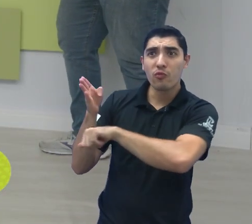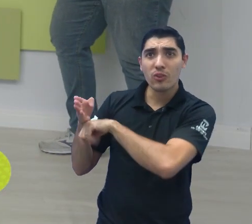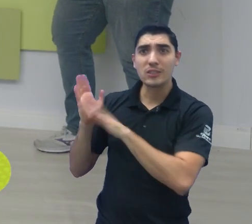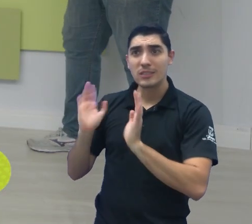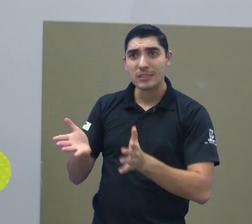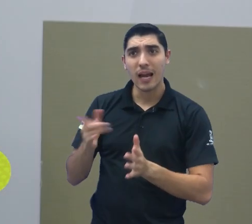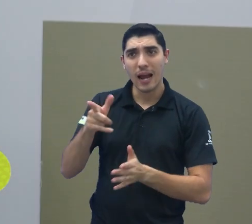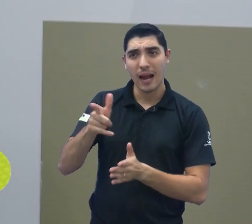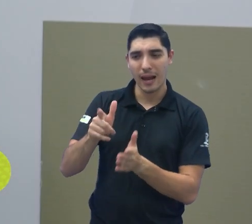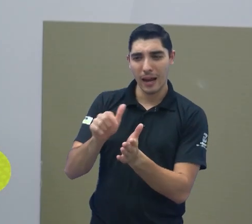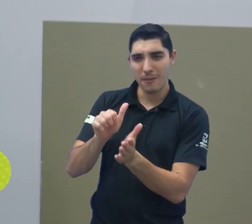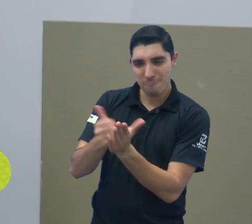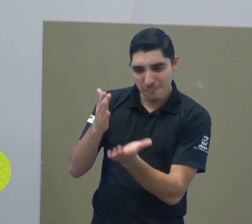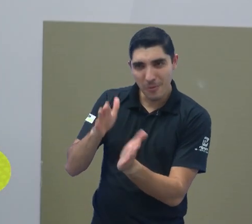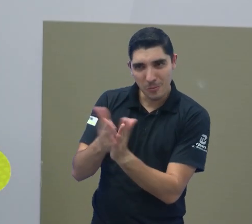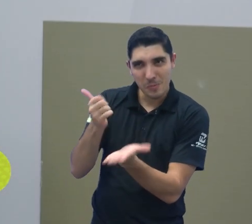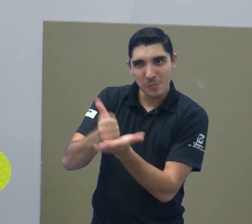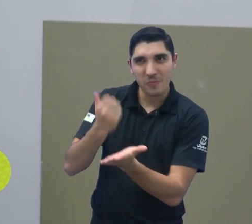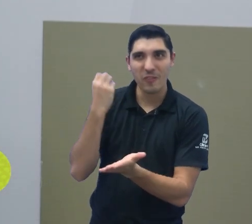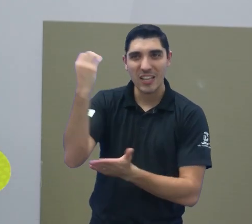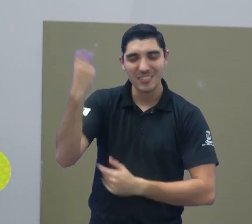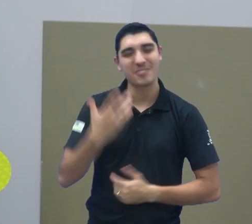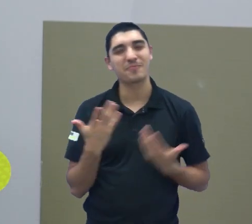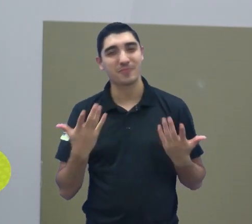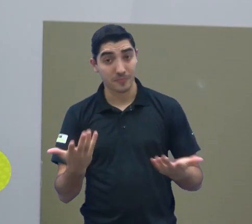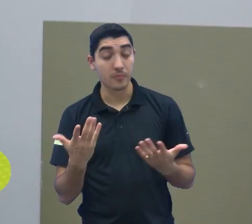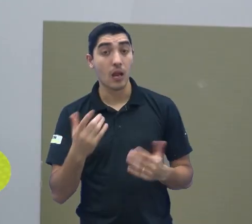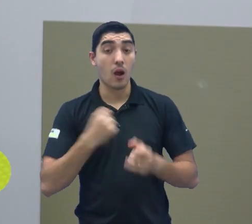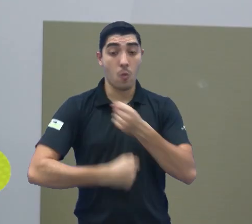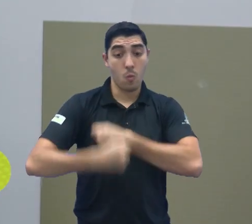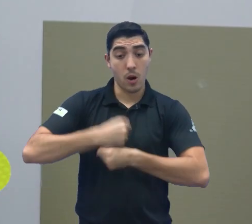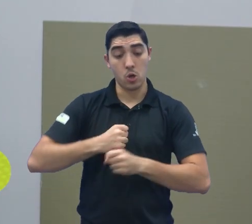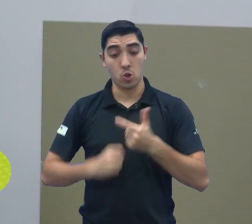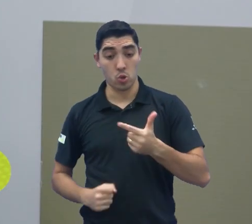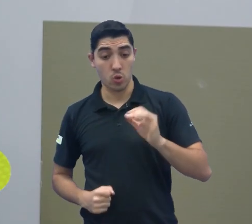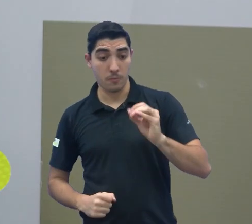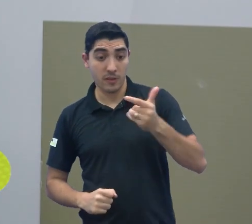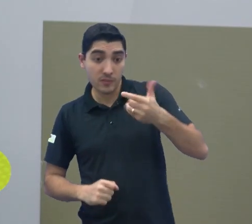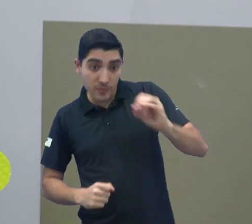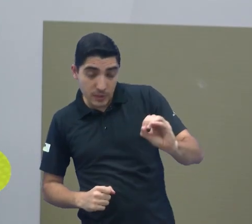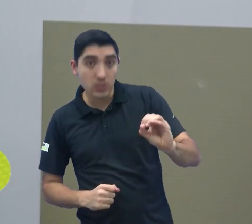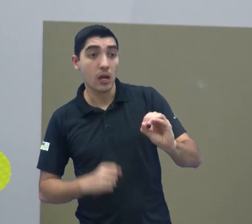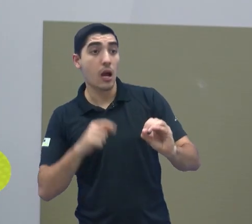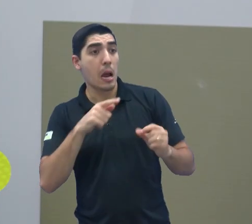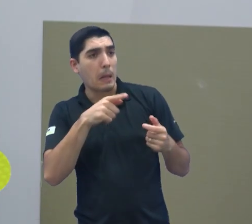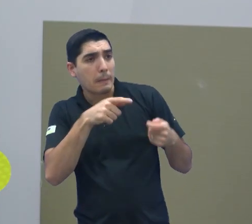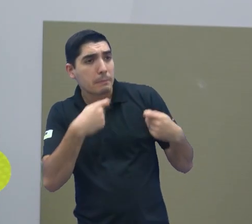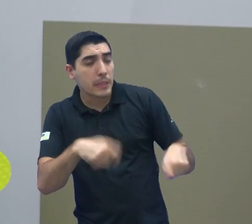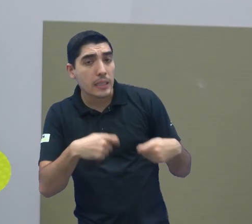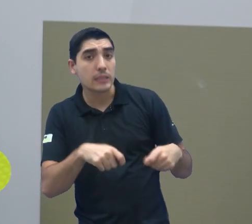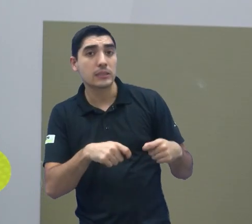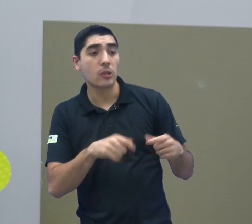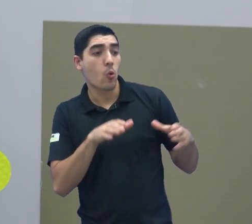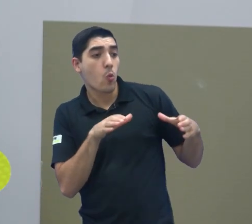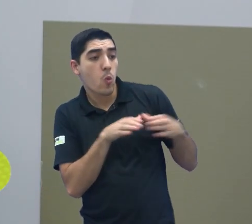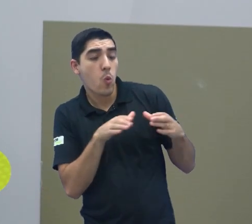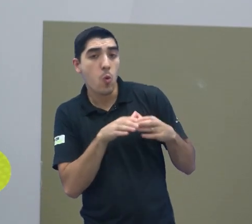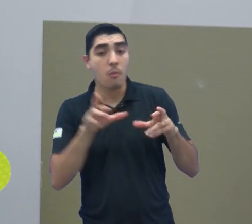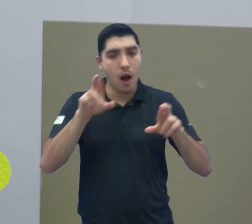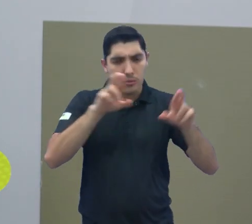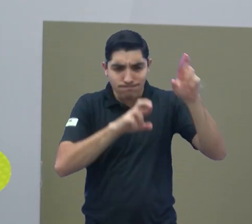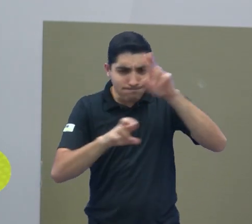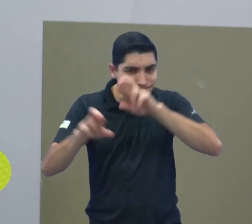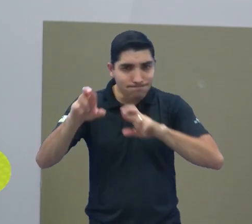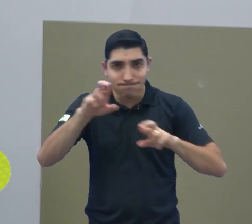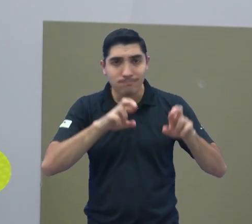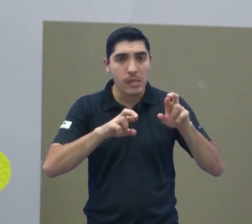já. E a partir de 2020 surgiu a função, a necessidade, né? Já tinha equipe de análise de desempenho na seleção, mas precisou